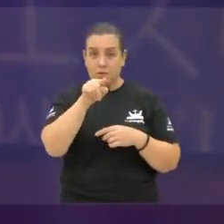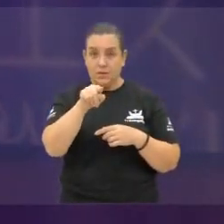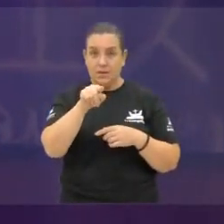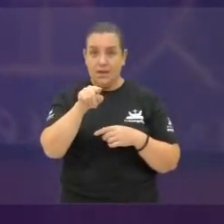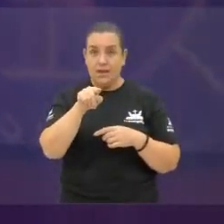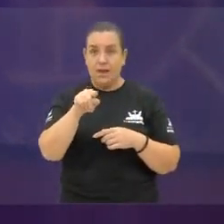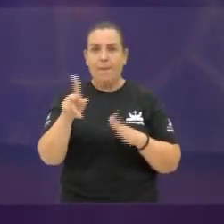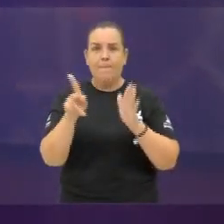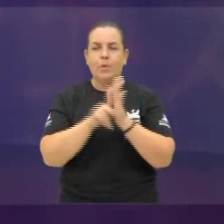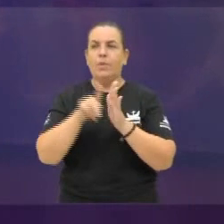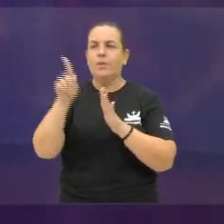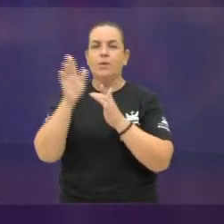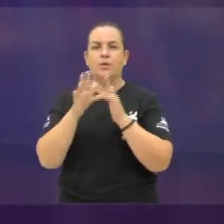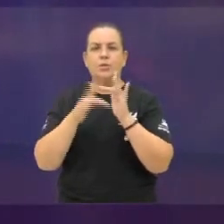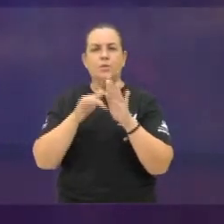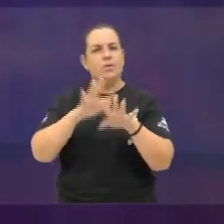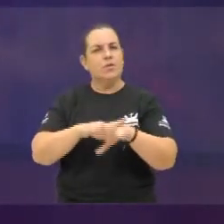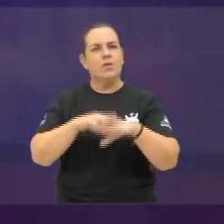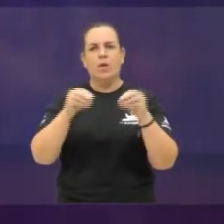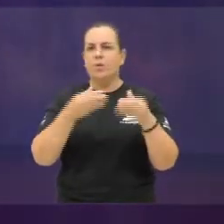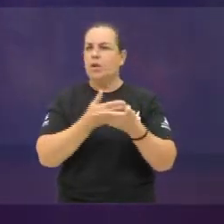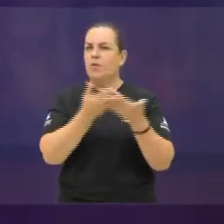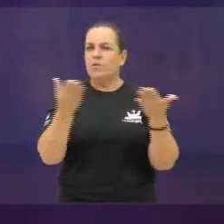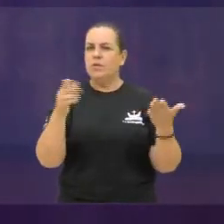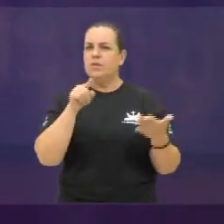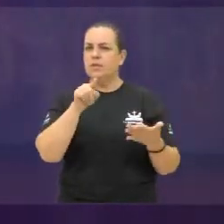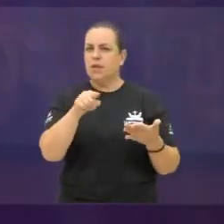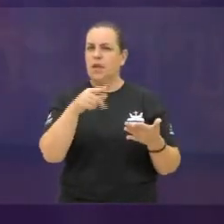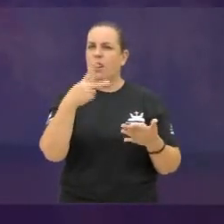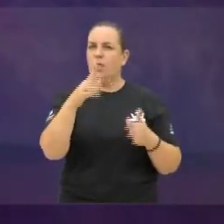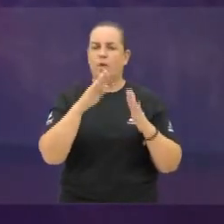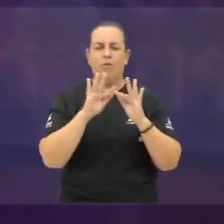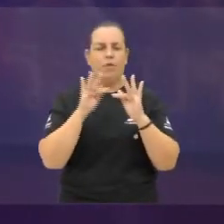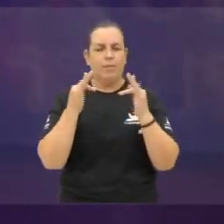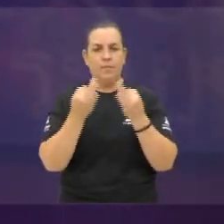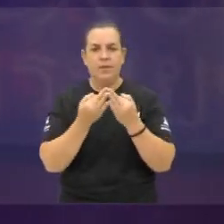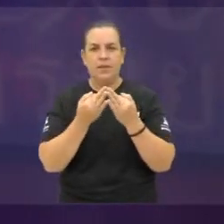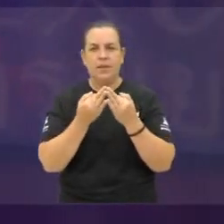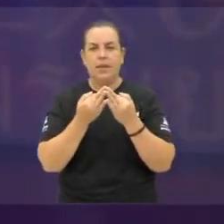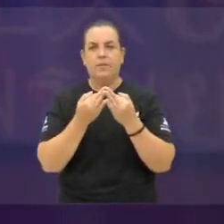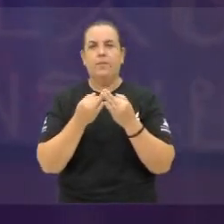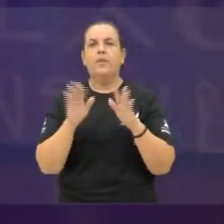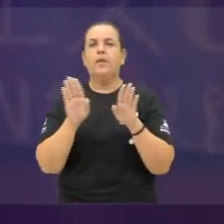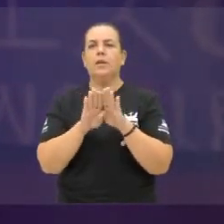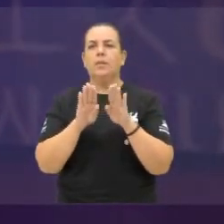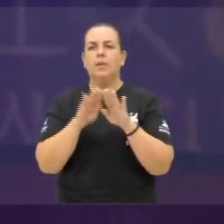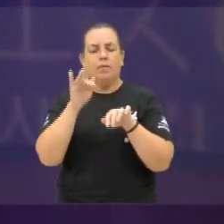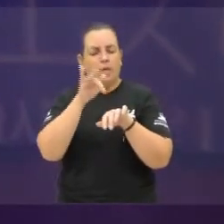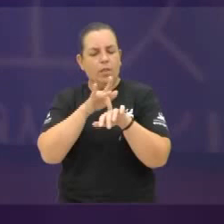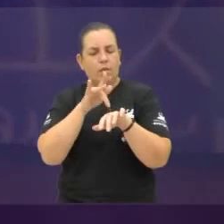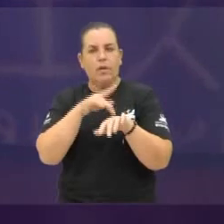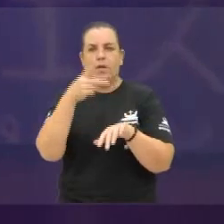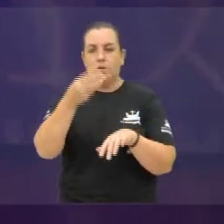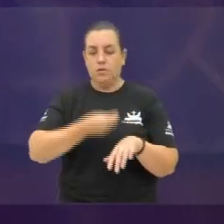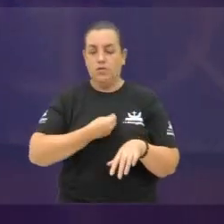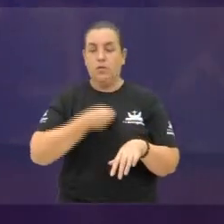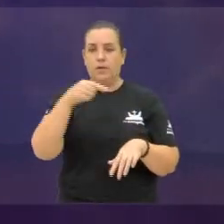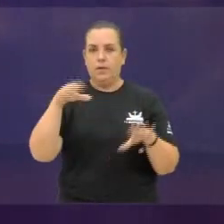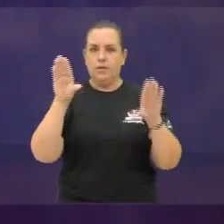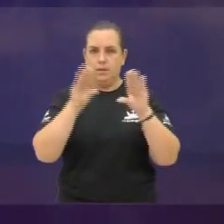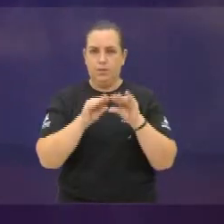sobrenatural que vai curar você, que vai curar sua família, que vai tocar a sua vida esta